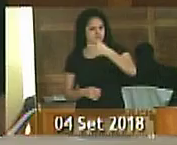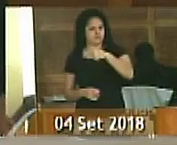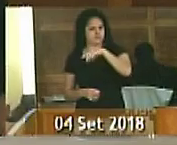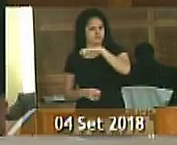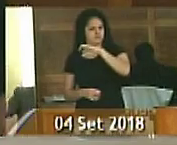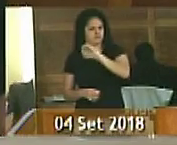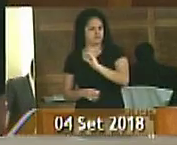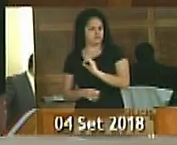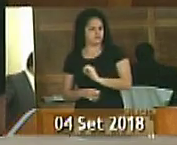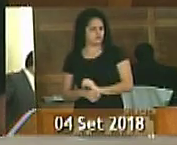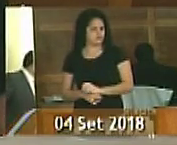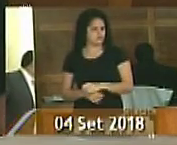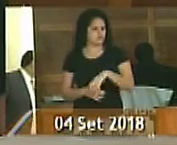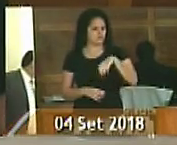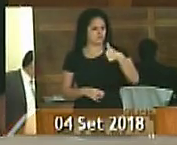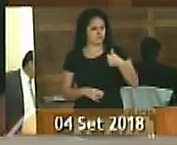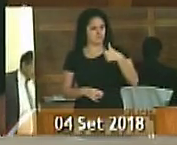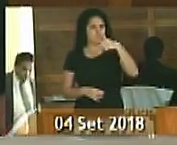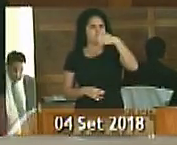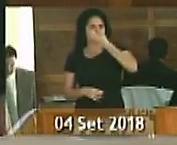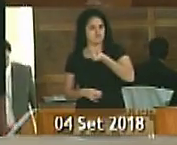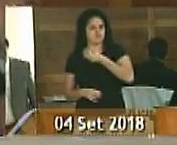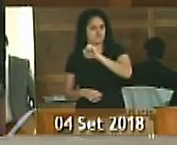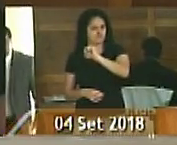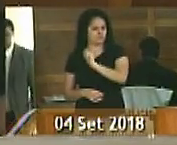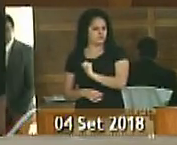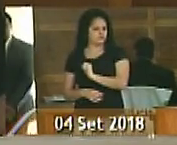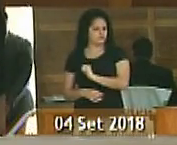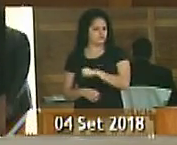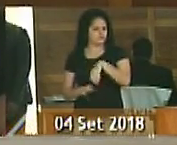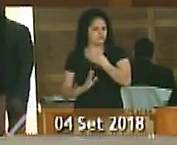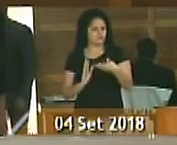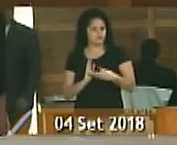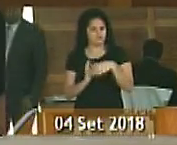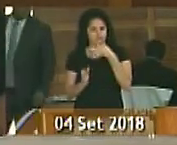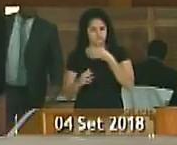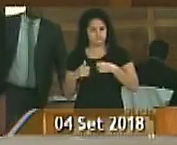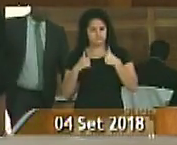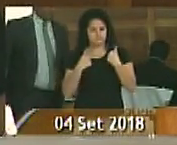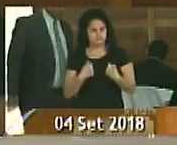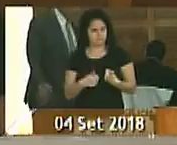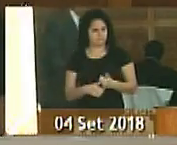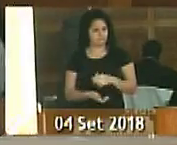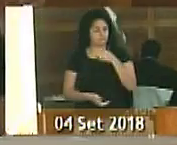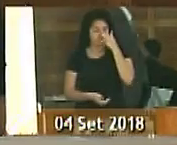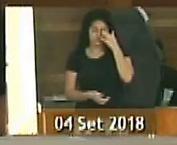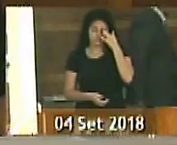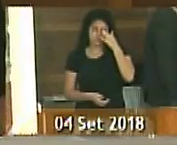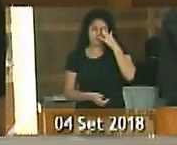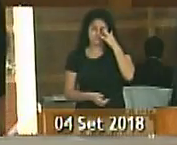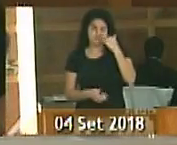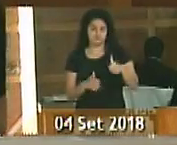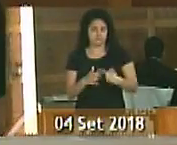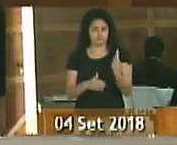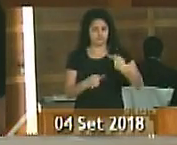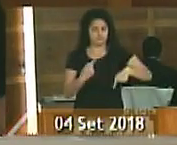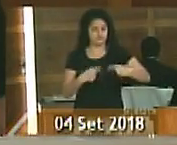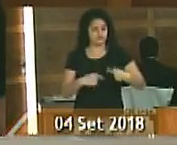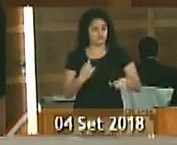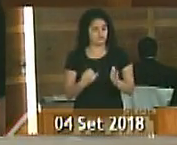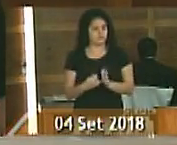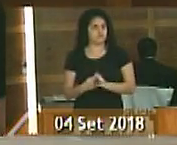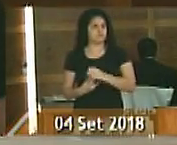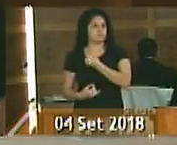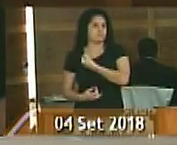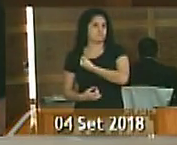170/2018, e parecer de número 168/2018, tendo sido aprovado por unanimidade de voto. Em segunda discussão, parecer